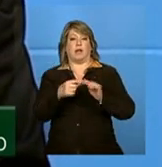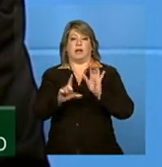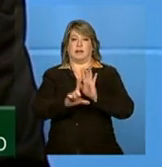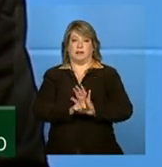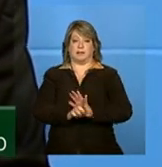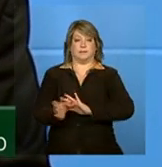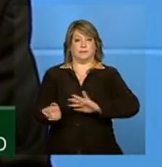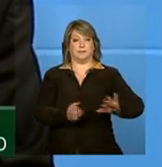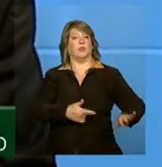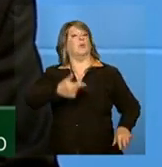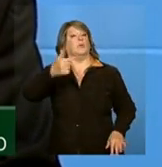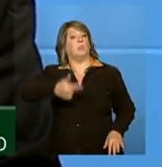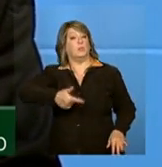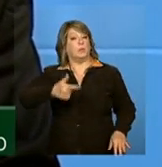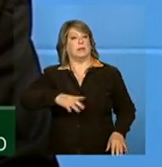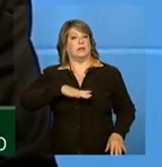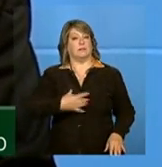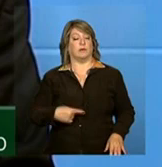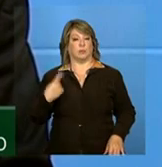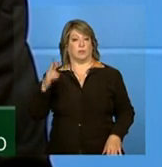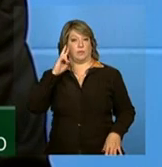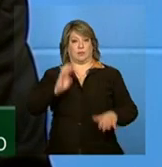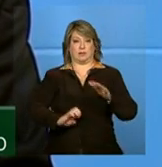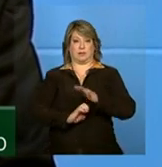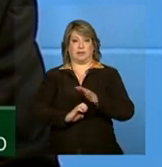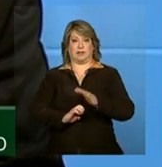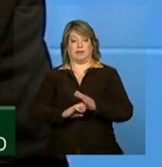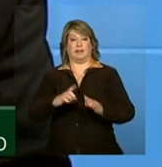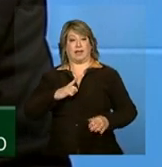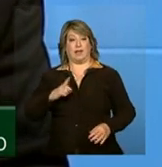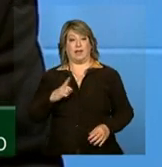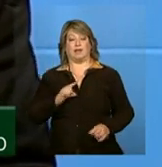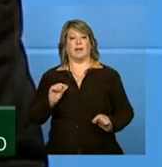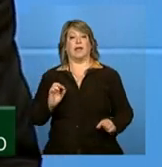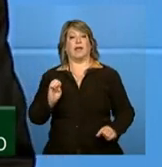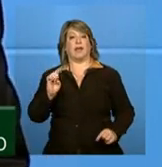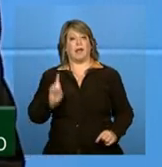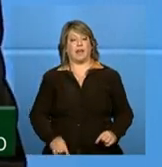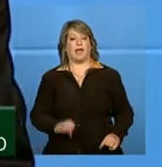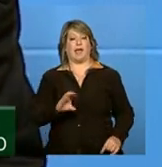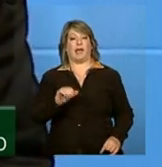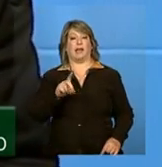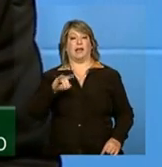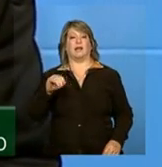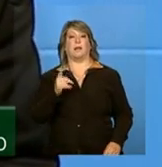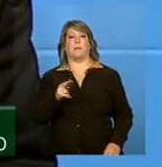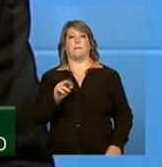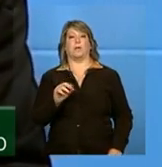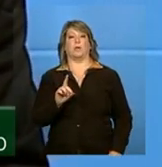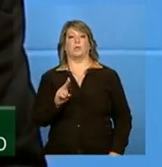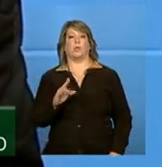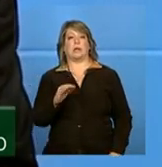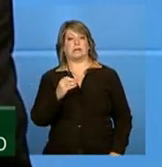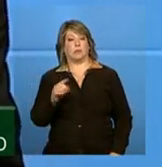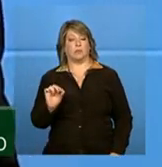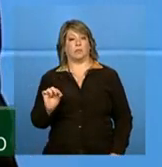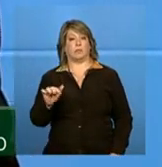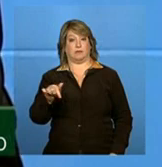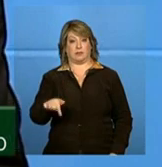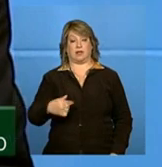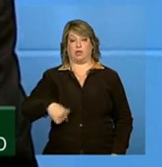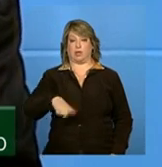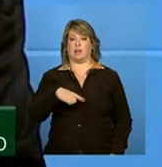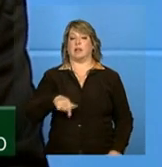desafio que os empregadores enfrentam é a cadeia de produção. Temos esse